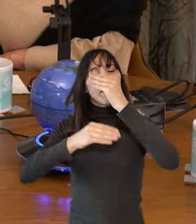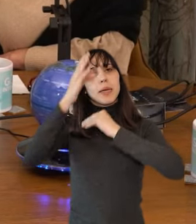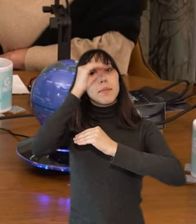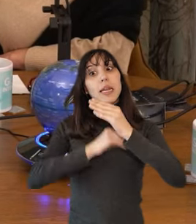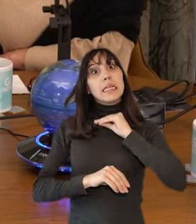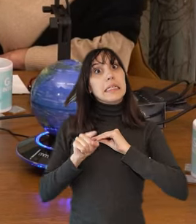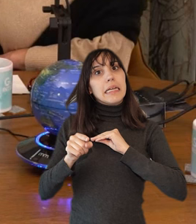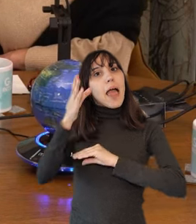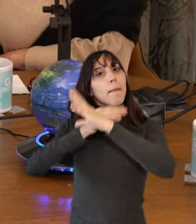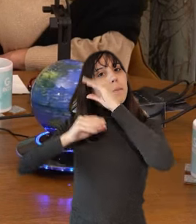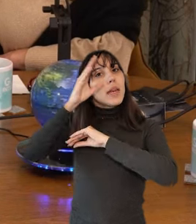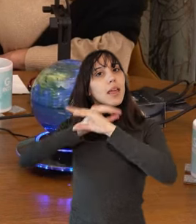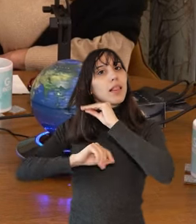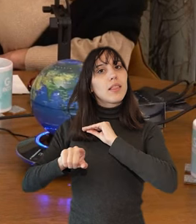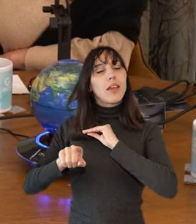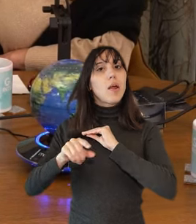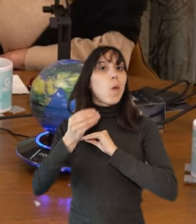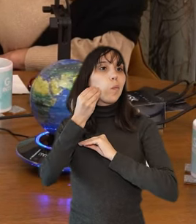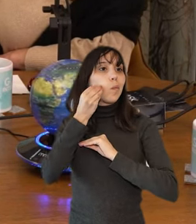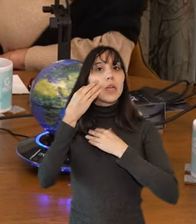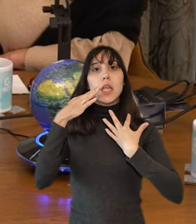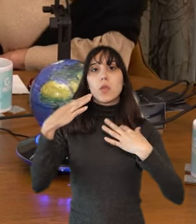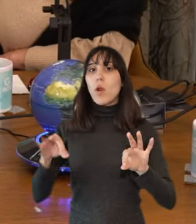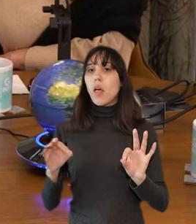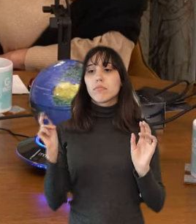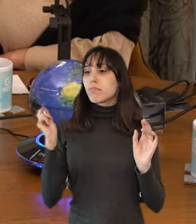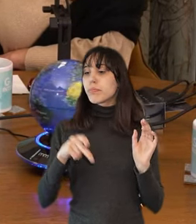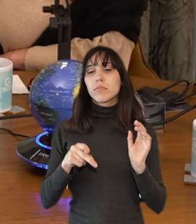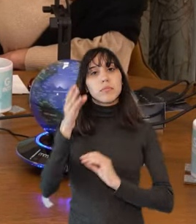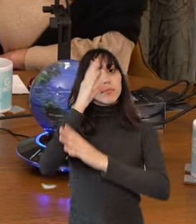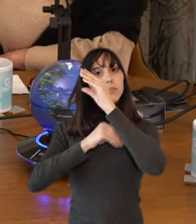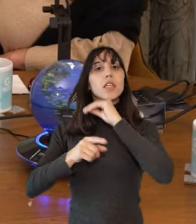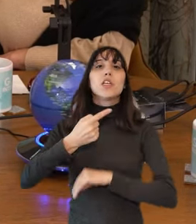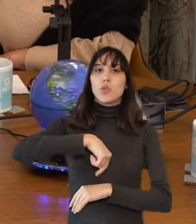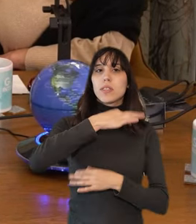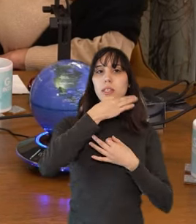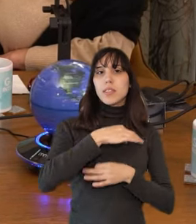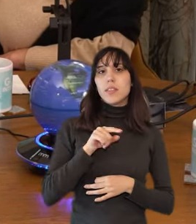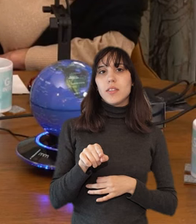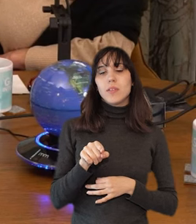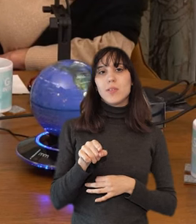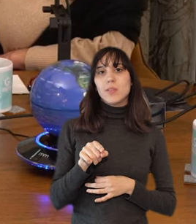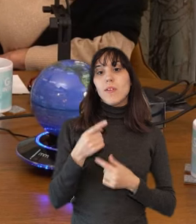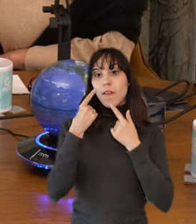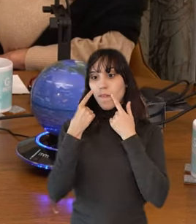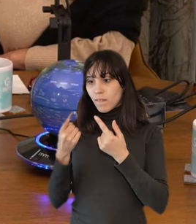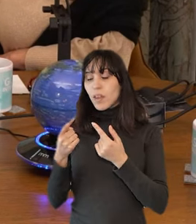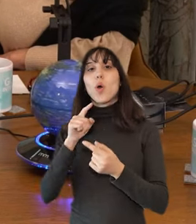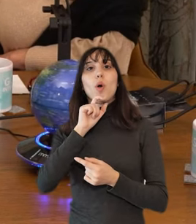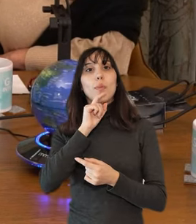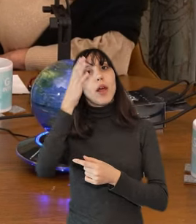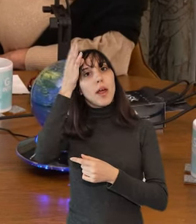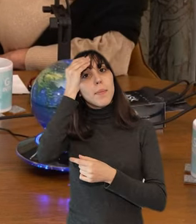aprendizagem eh acontece naturalmente portanto e nós acreditamos nisso port olhamos para as oportunidades de